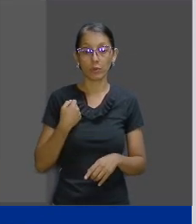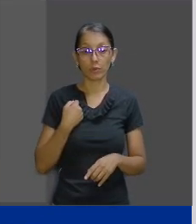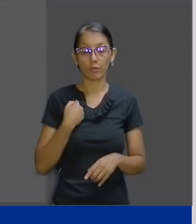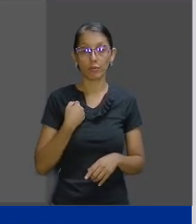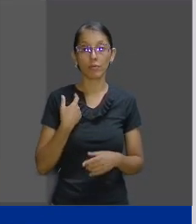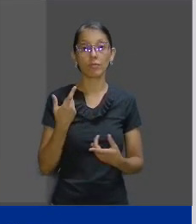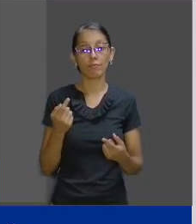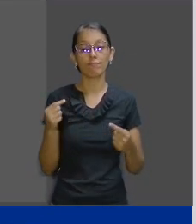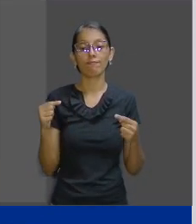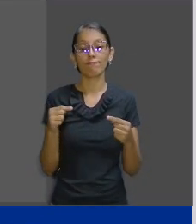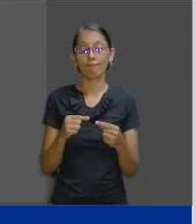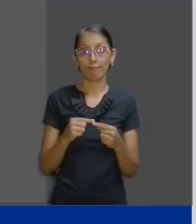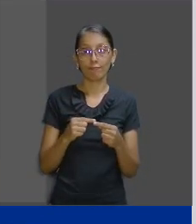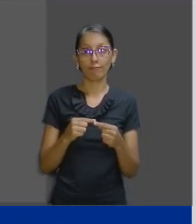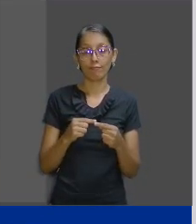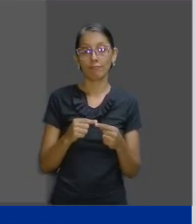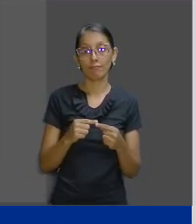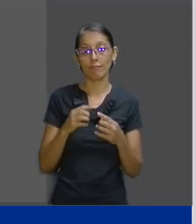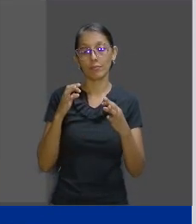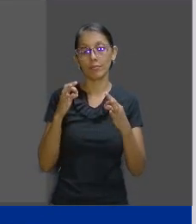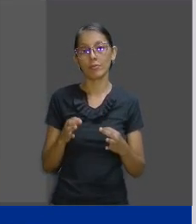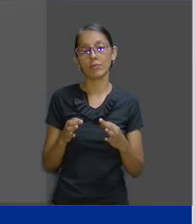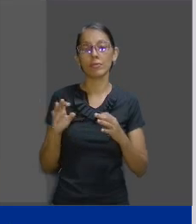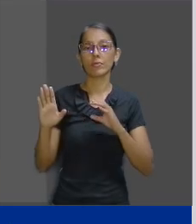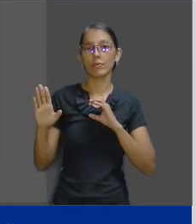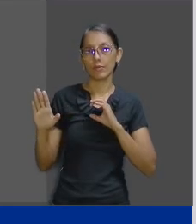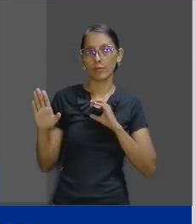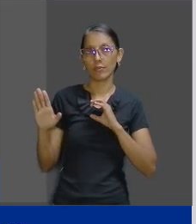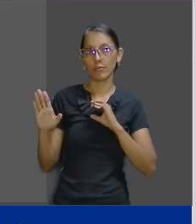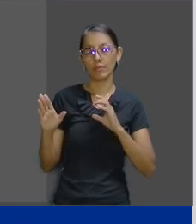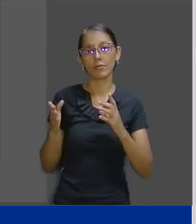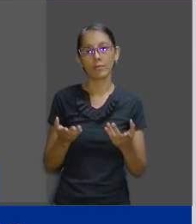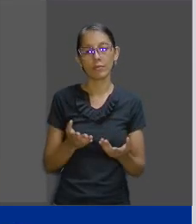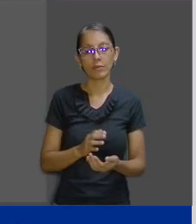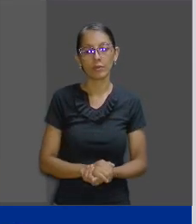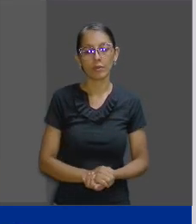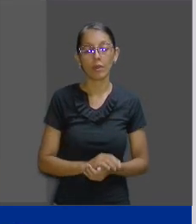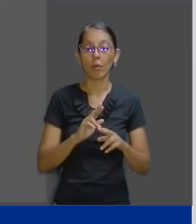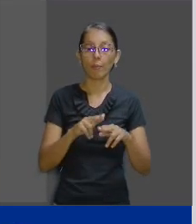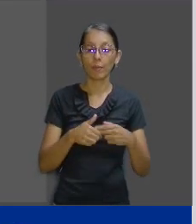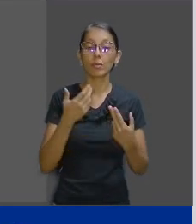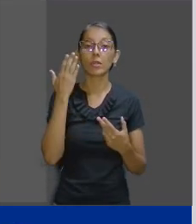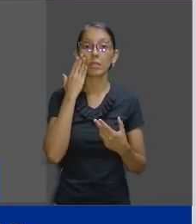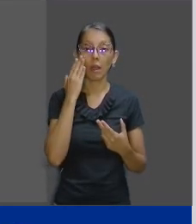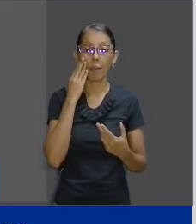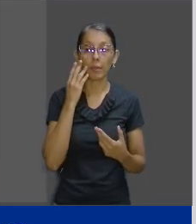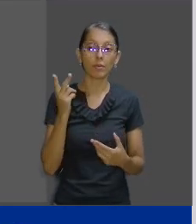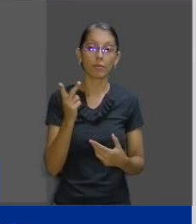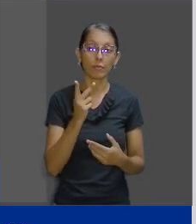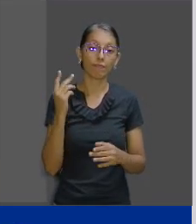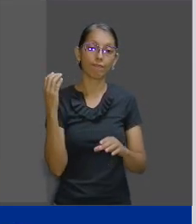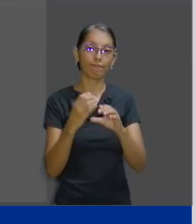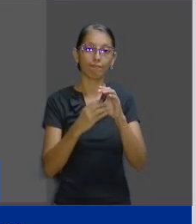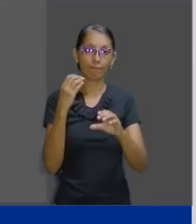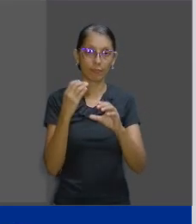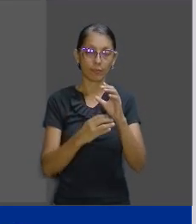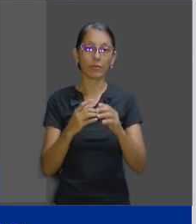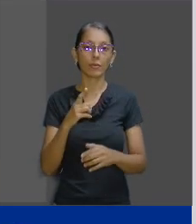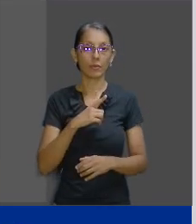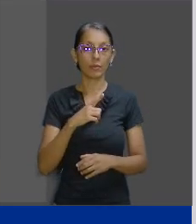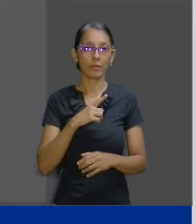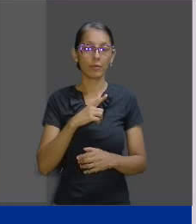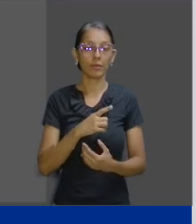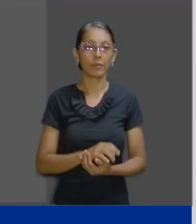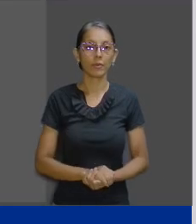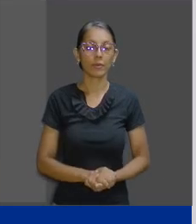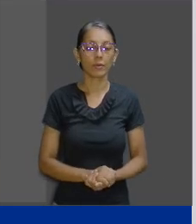Jorge Amanajás, como no seu requerimento de candidatura. Então, nós sabemos que era o canal de comunicação que era utilizado pelo